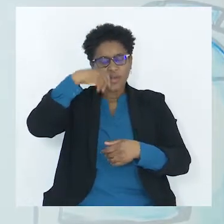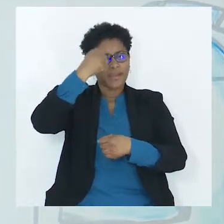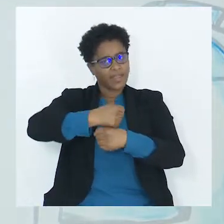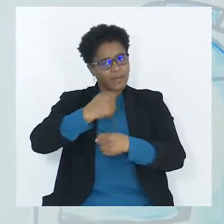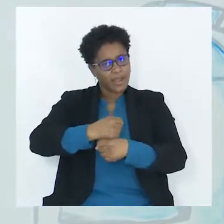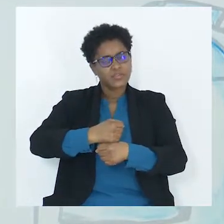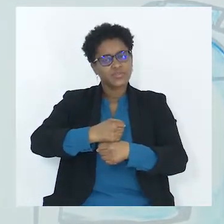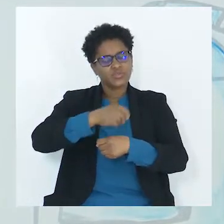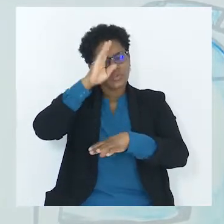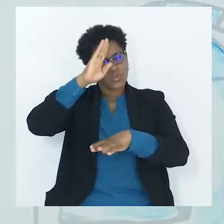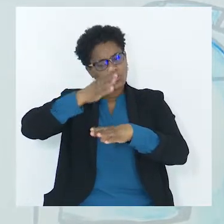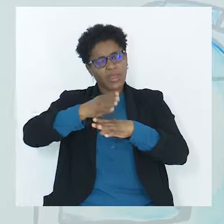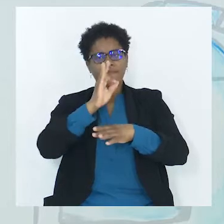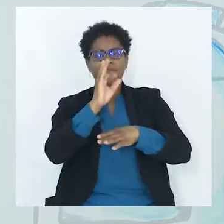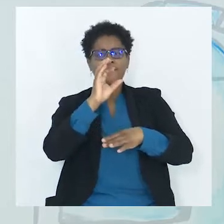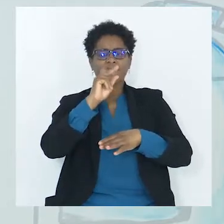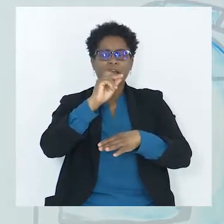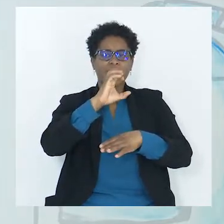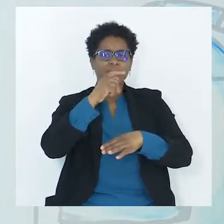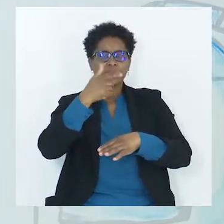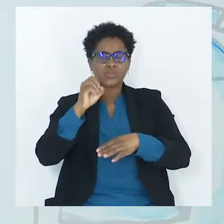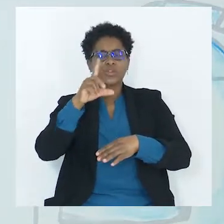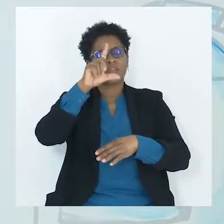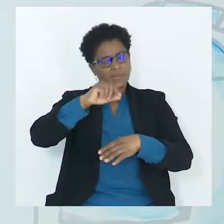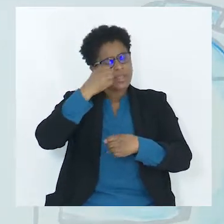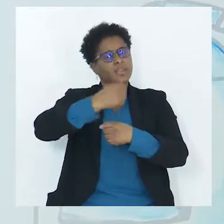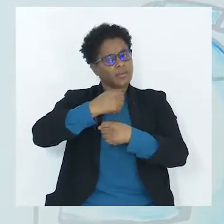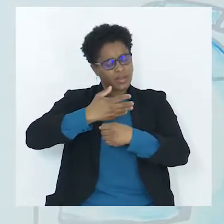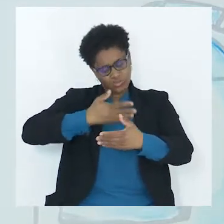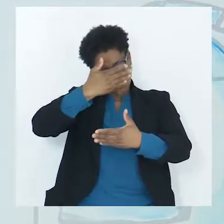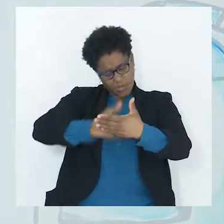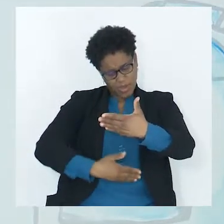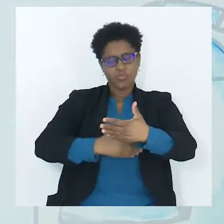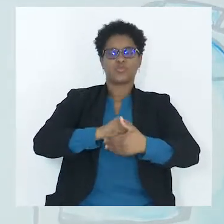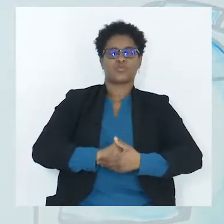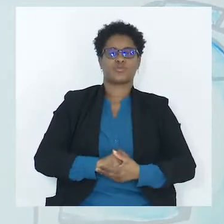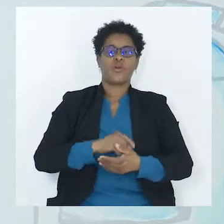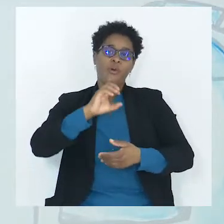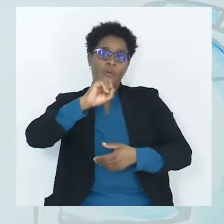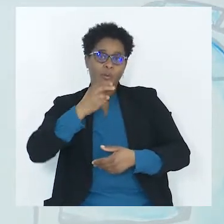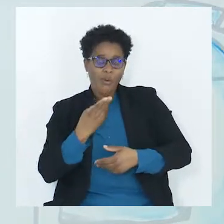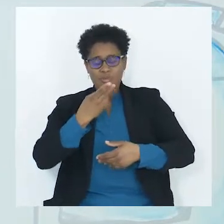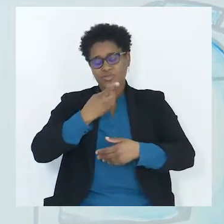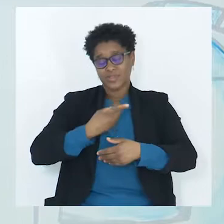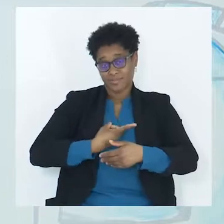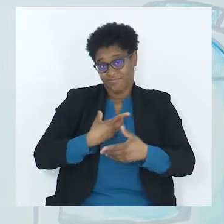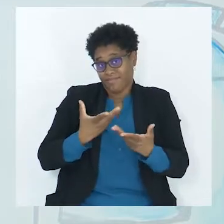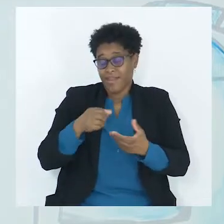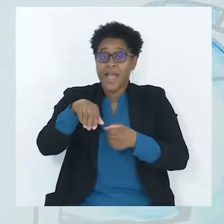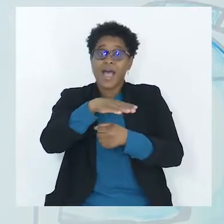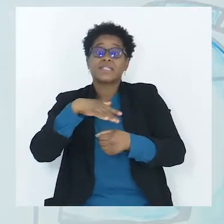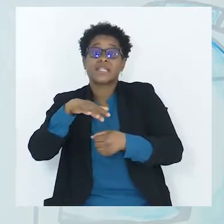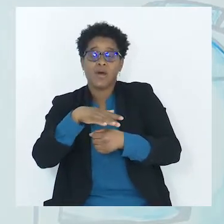que trabalha com factos. Uma história também que trabalha com documentos. Ou seja,